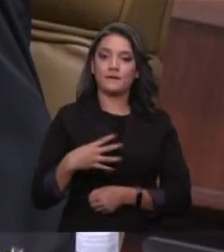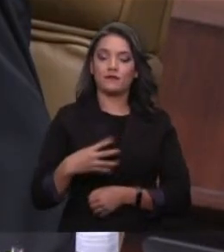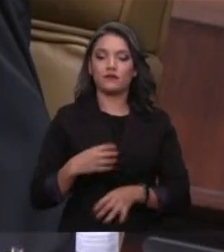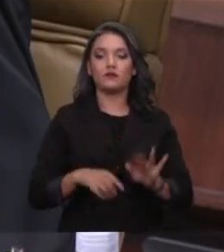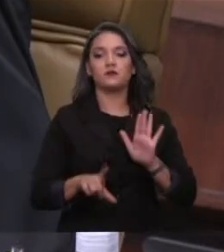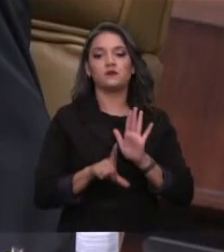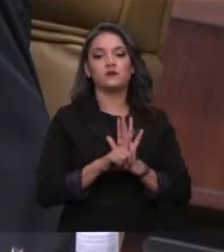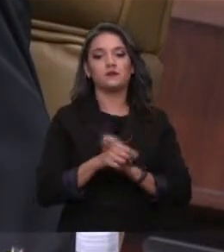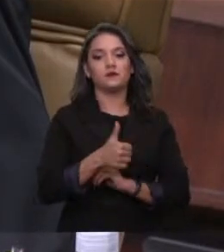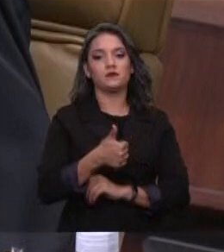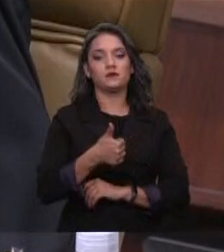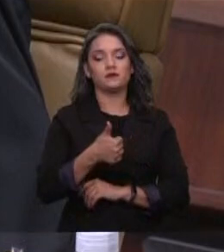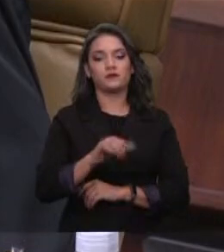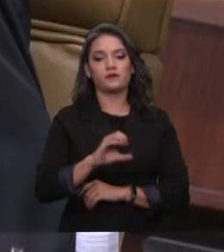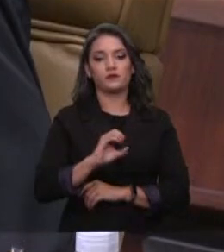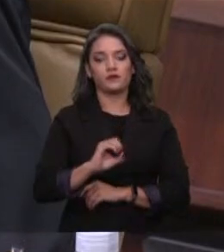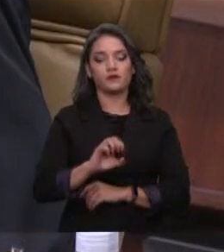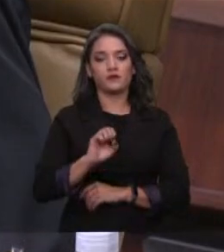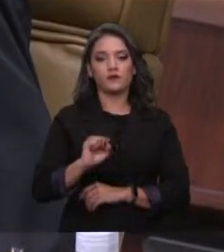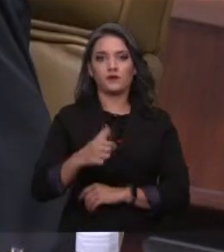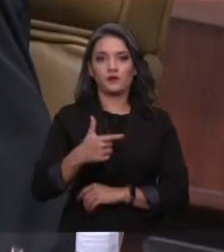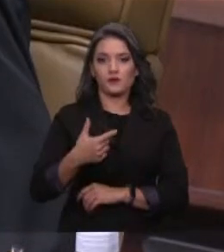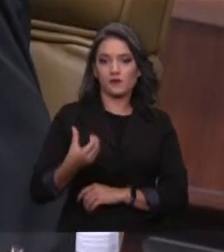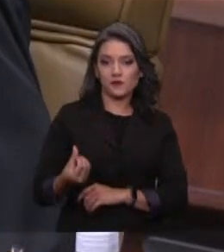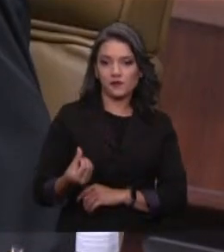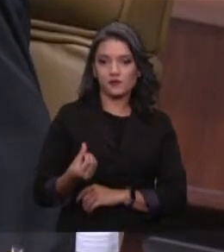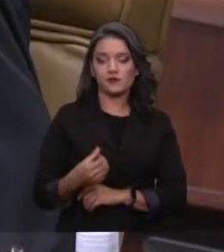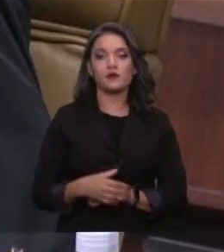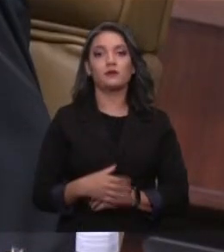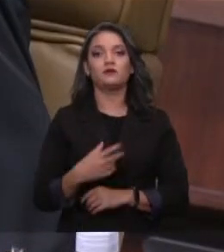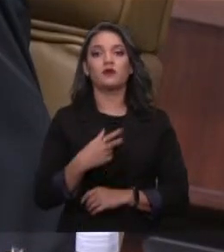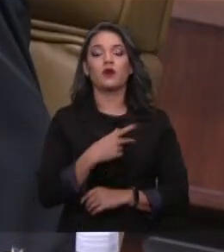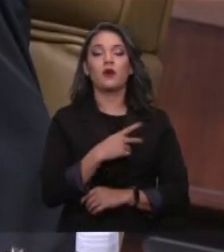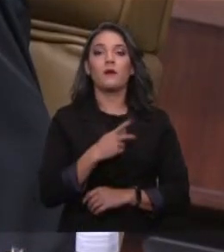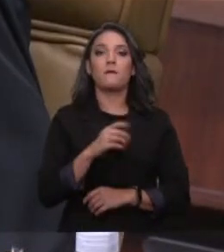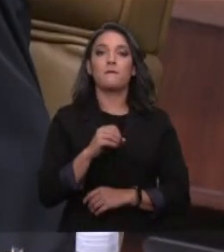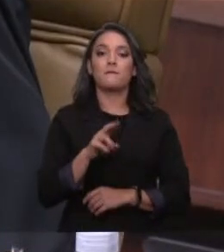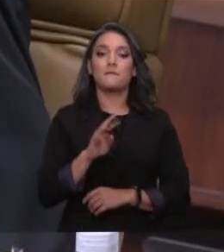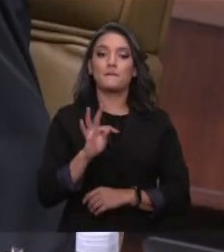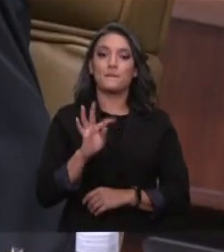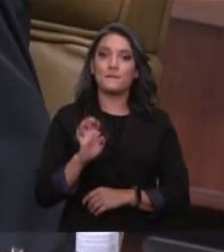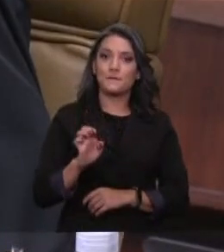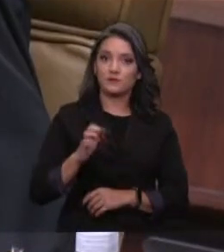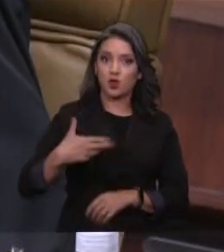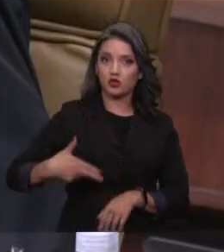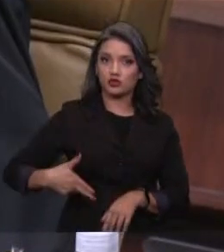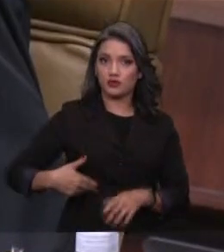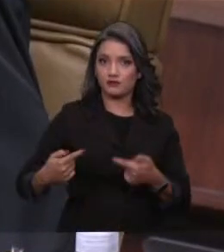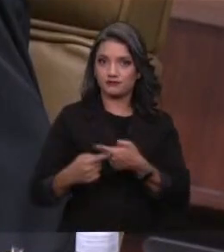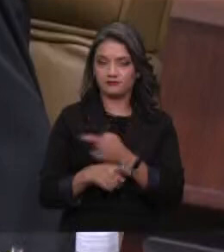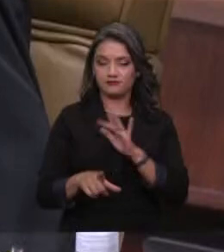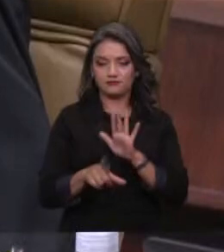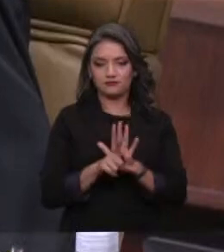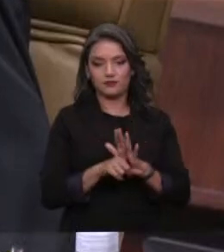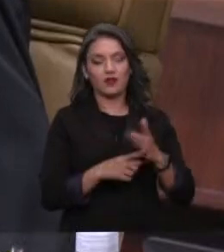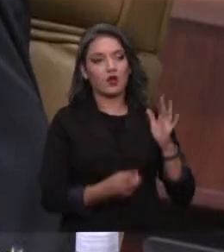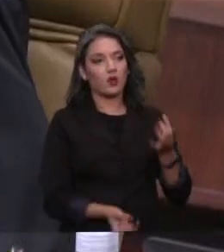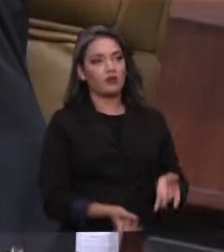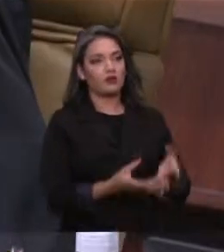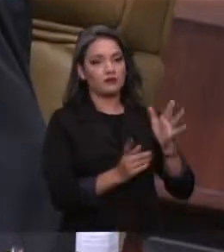da lei 10.826. Porte ilegal de arma de fogo e tráfico de drogas, concurso